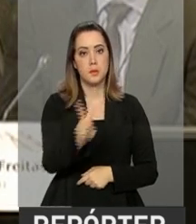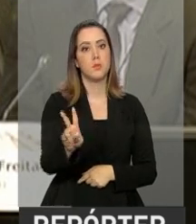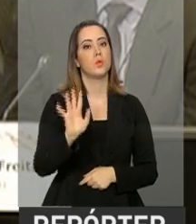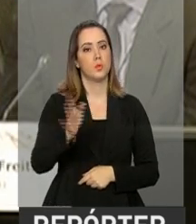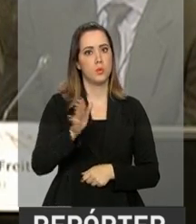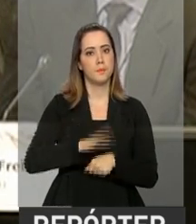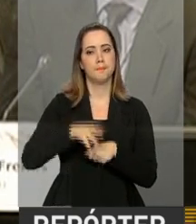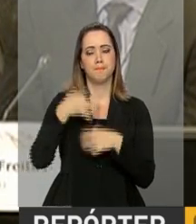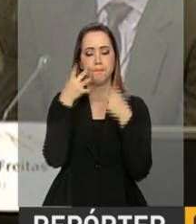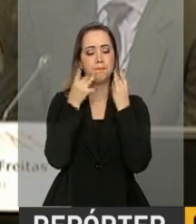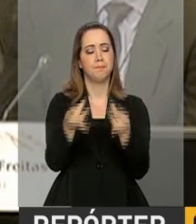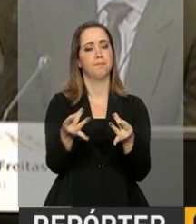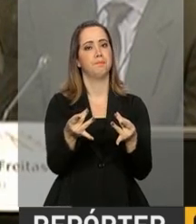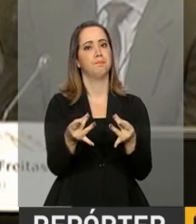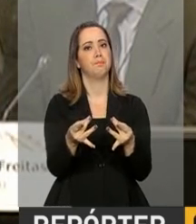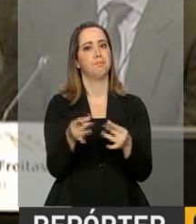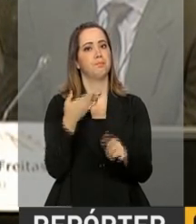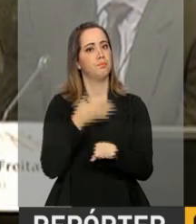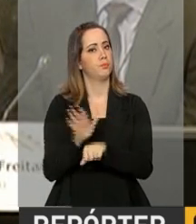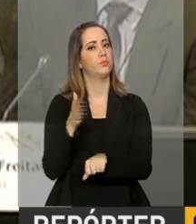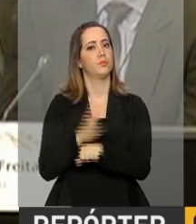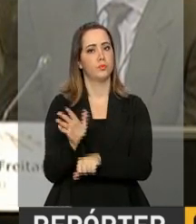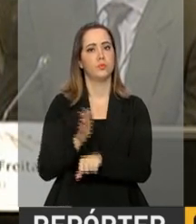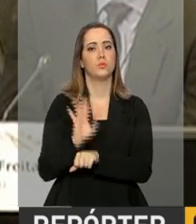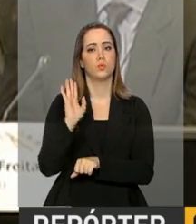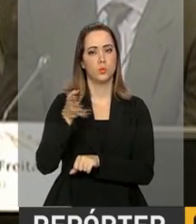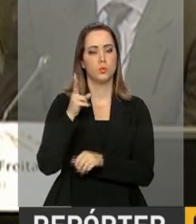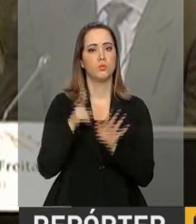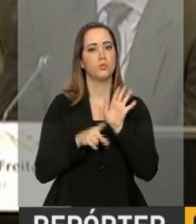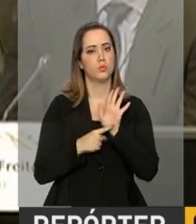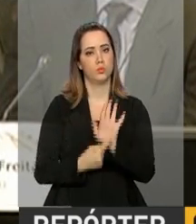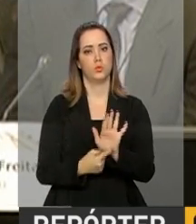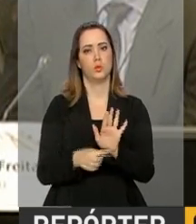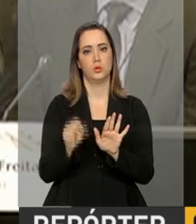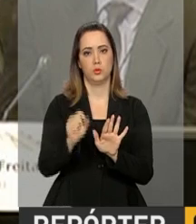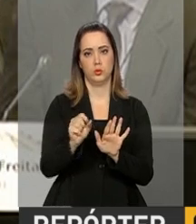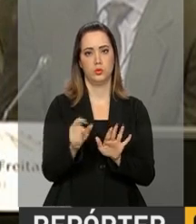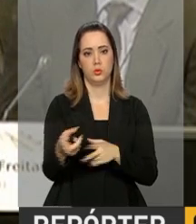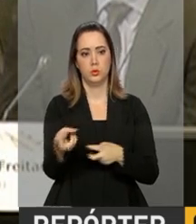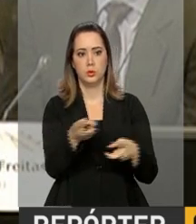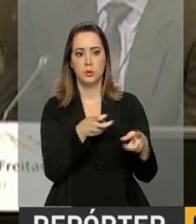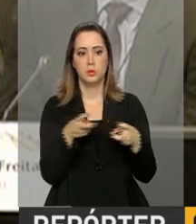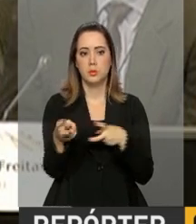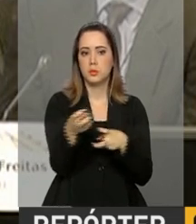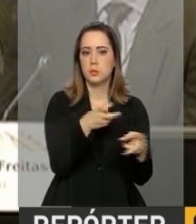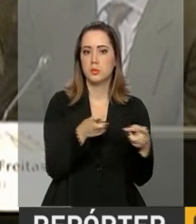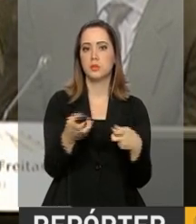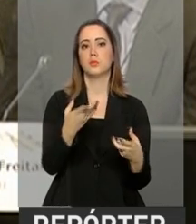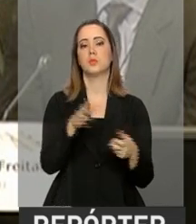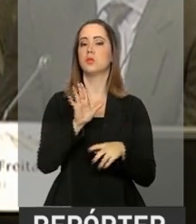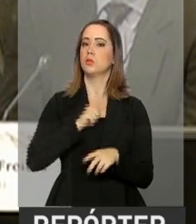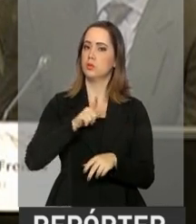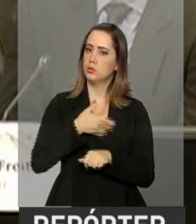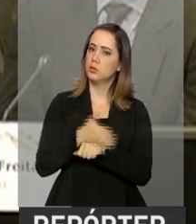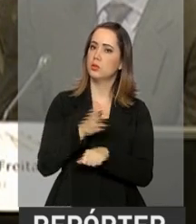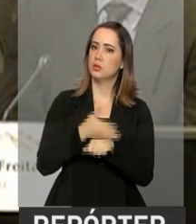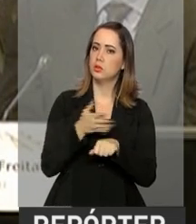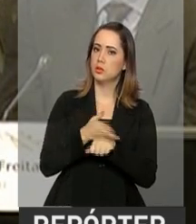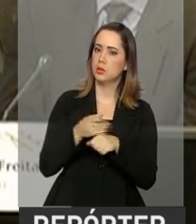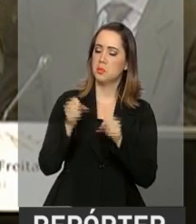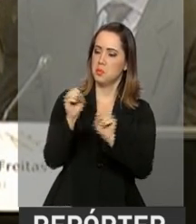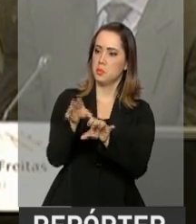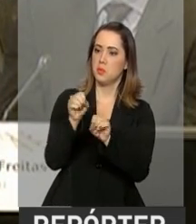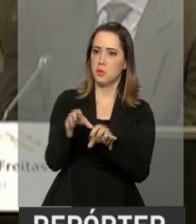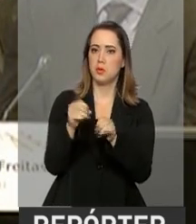o exercício revela isso a sensibilidade do público revela isso as as as campanhas de preparação das pessoas doss aeroportos para